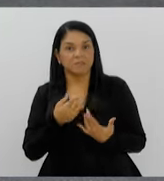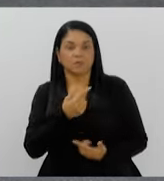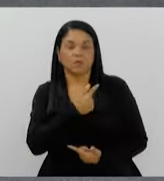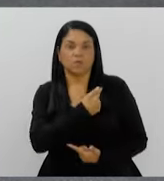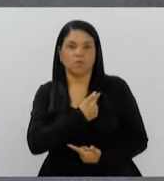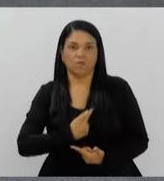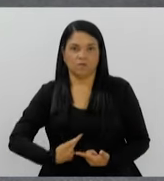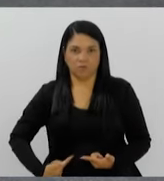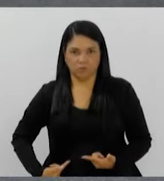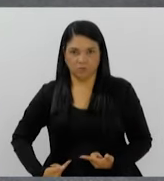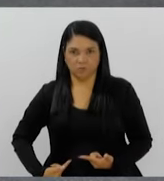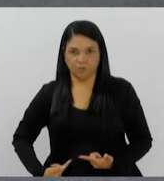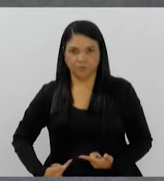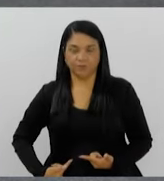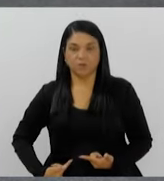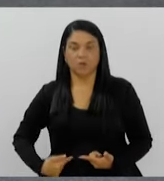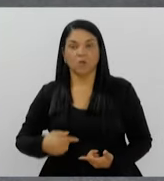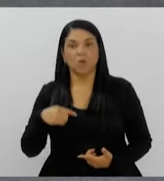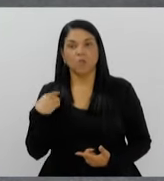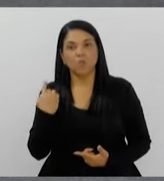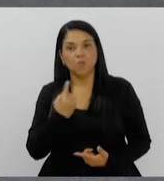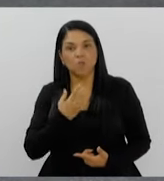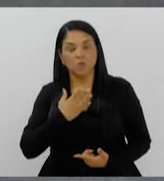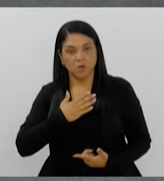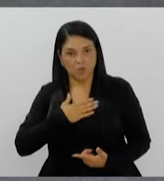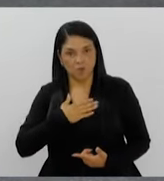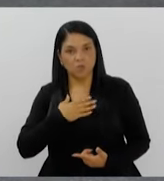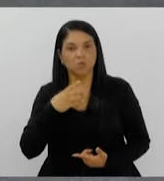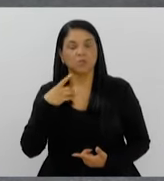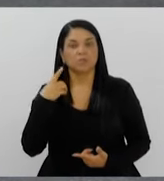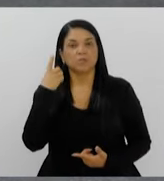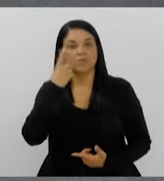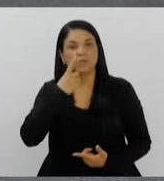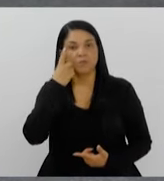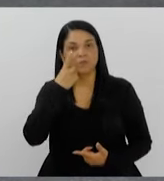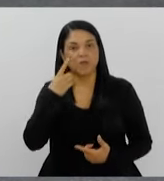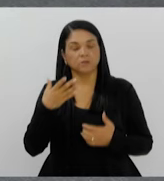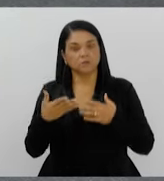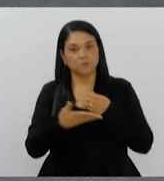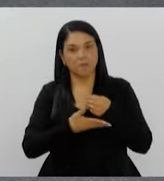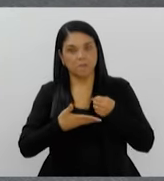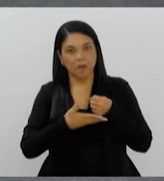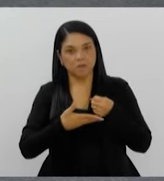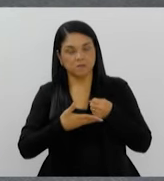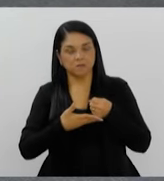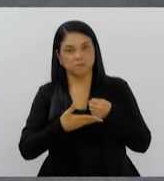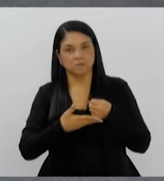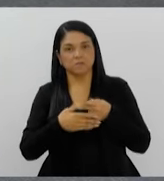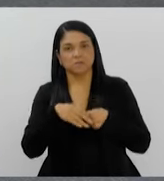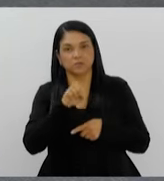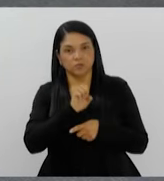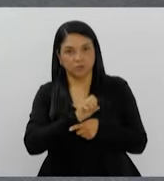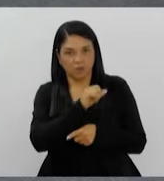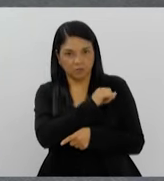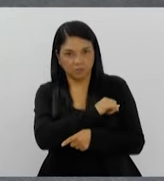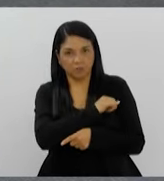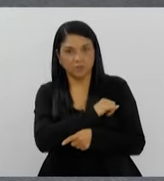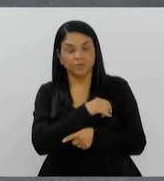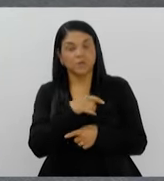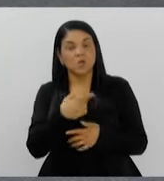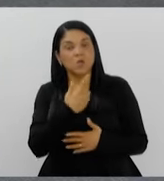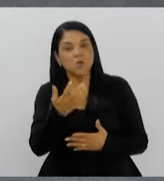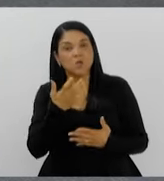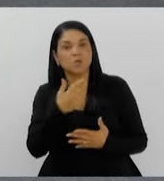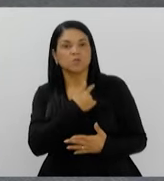Deputado dessa da base do Governo do Estado é que o governador pelo menos respeite esse